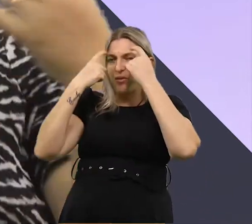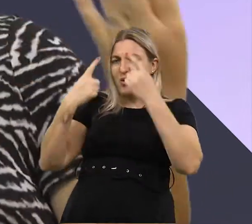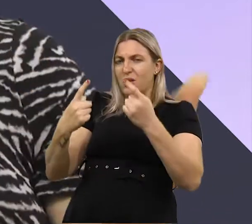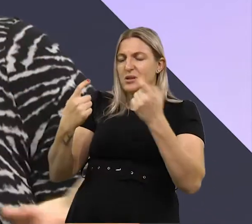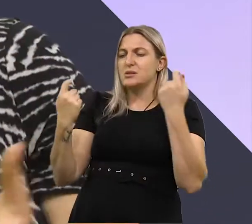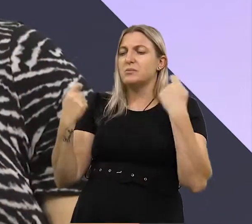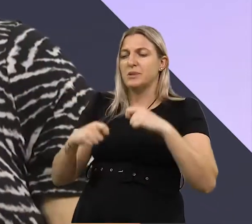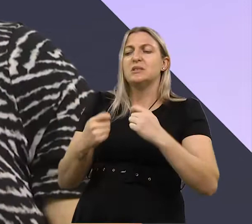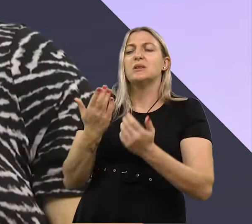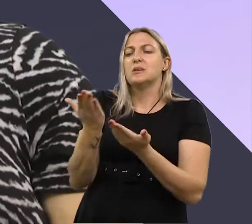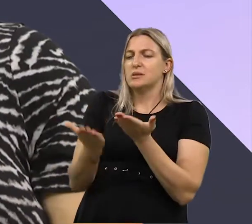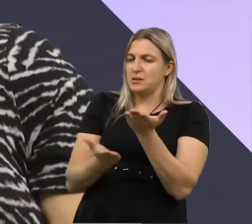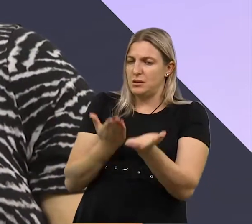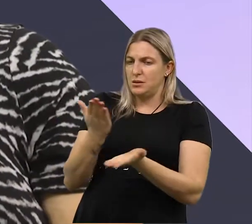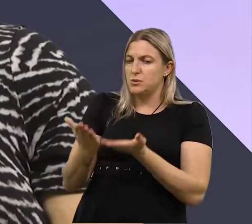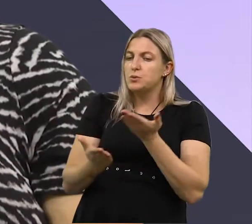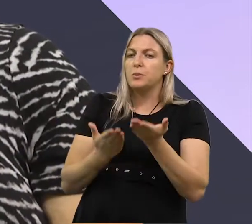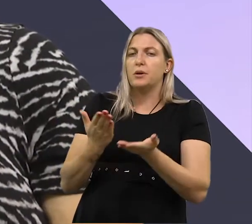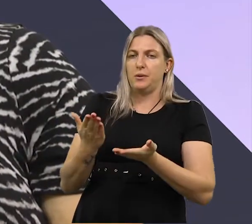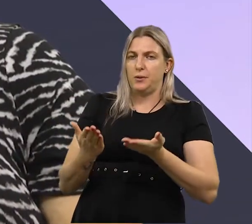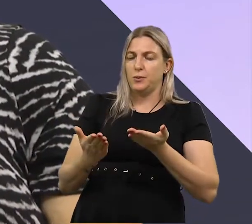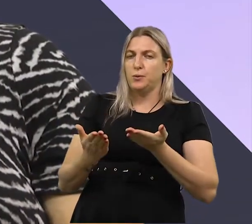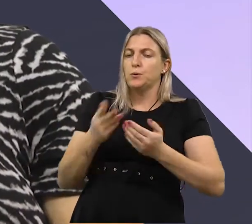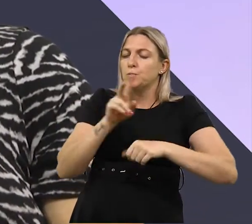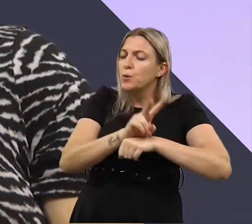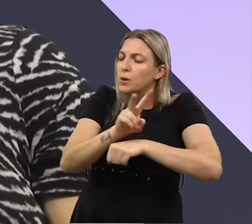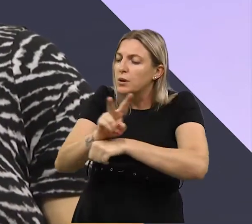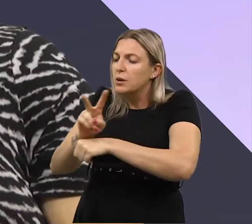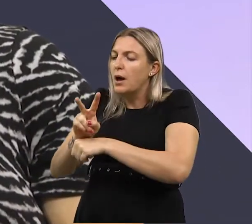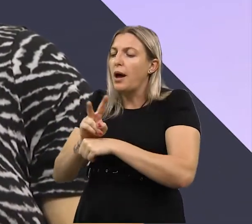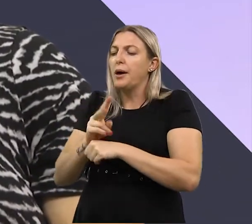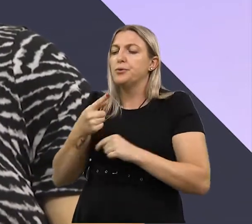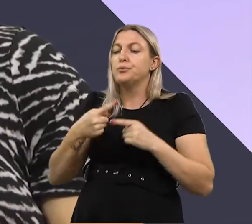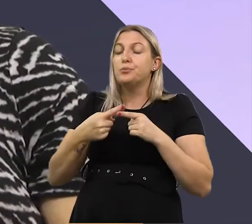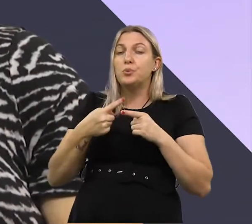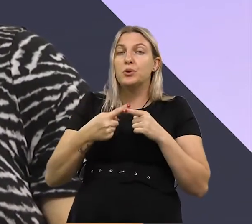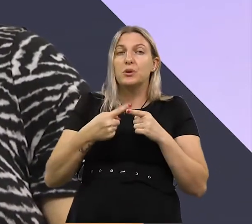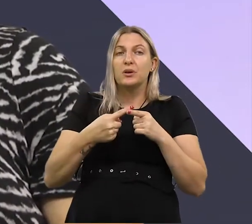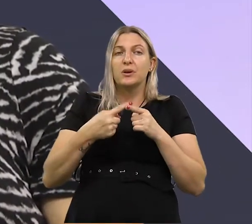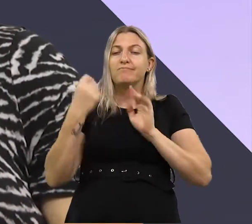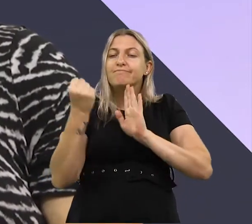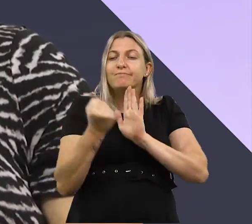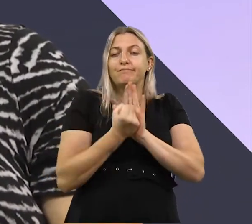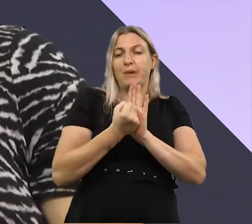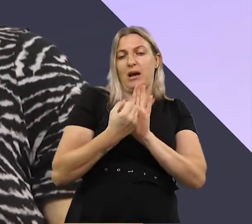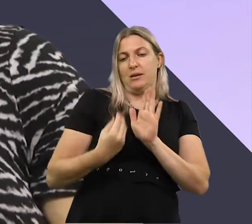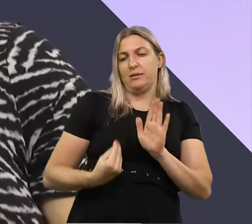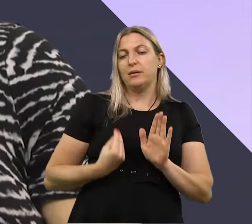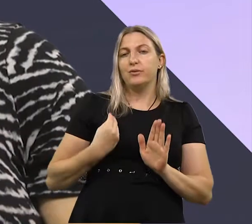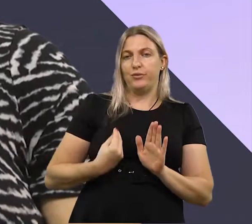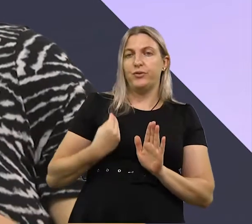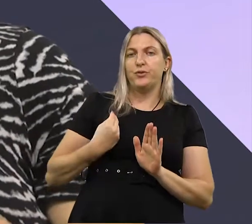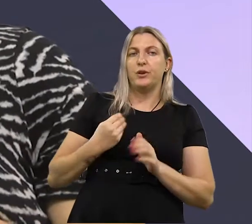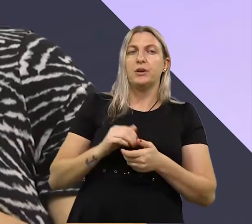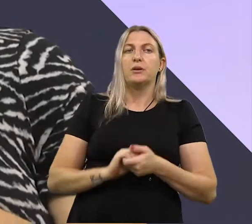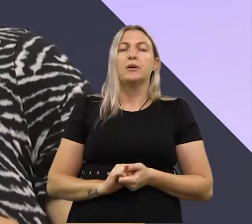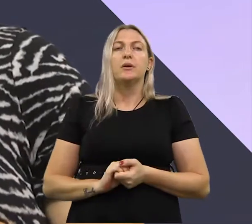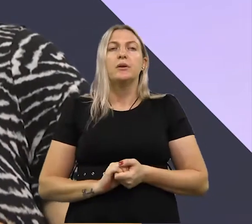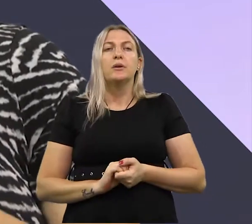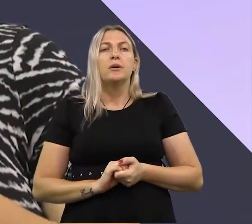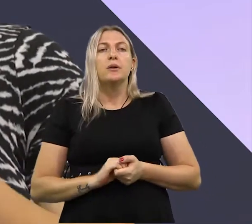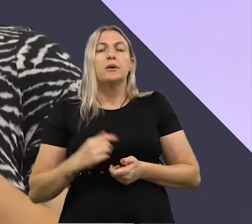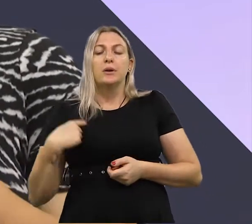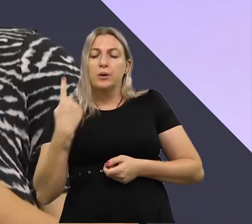elas precisam ser atendidas de uma certa forma, porque aquilo acaba ficando marcado para o resto da